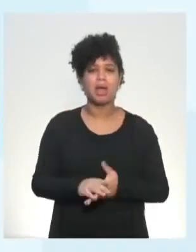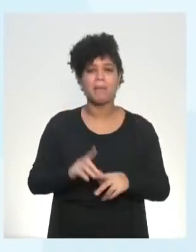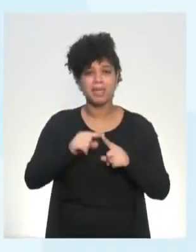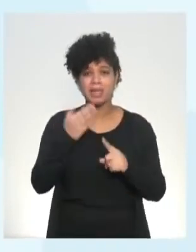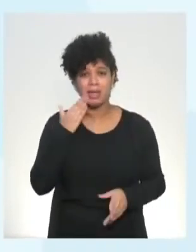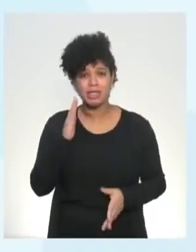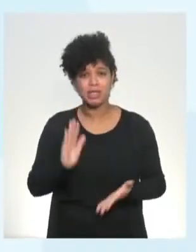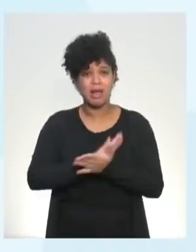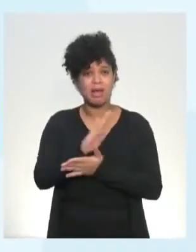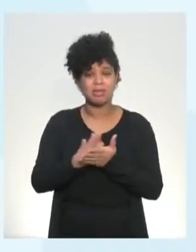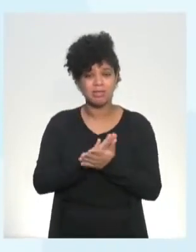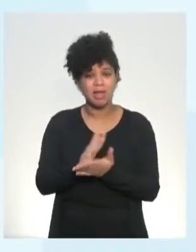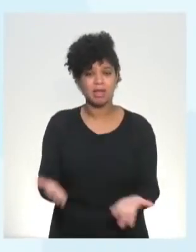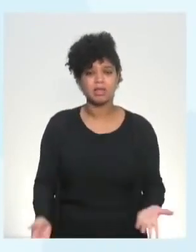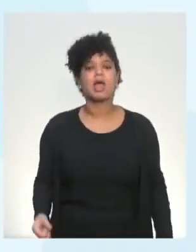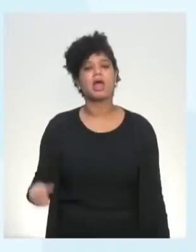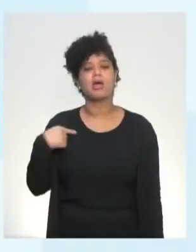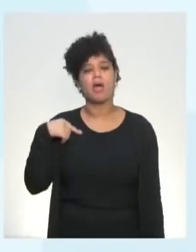foram atendidos.